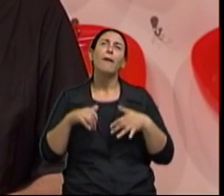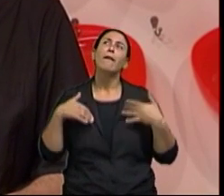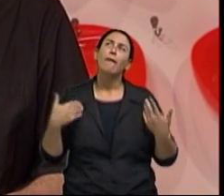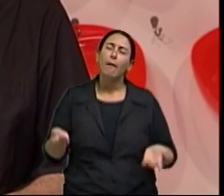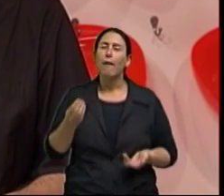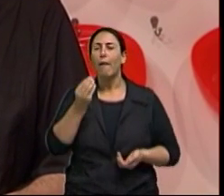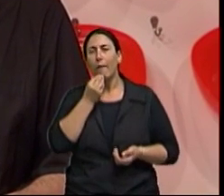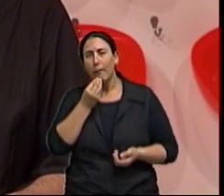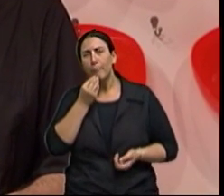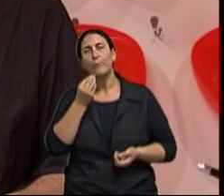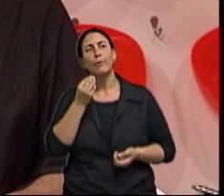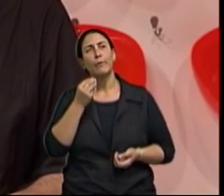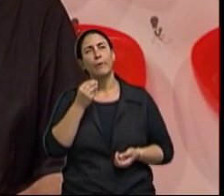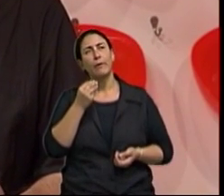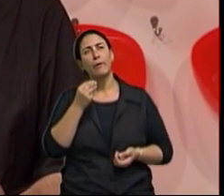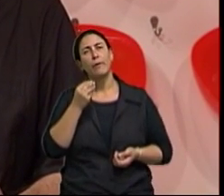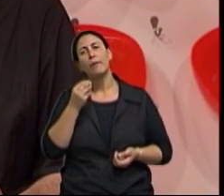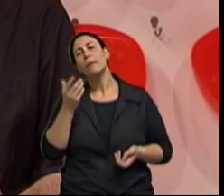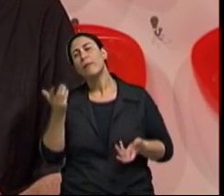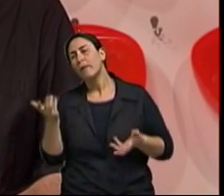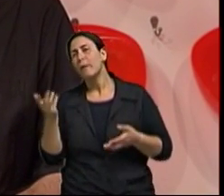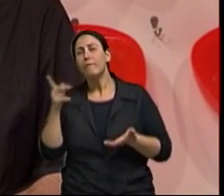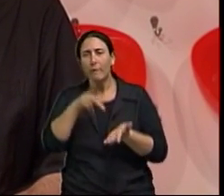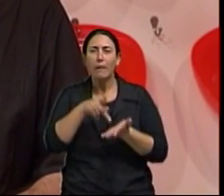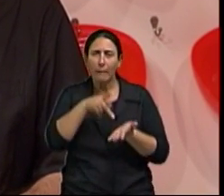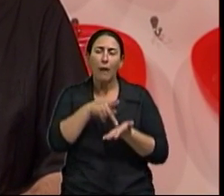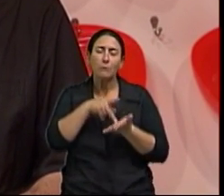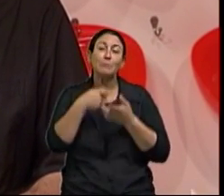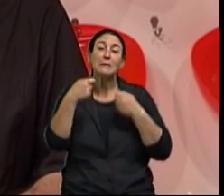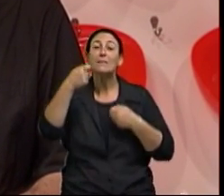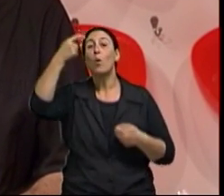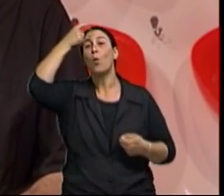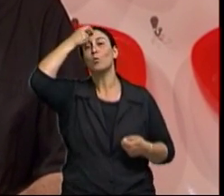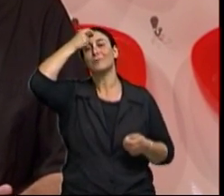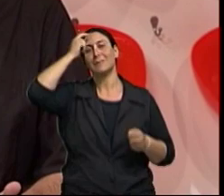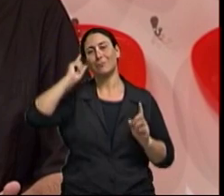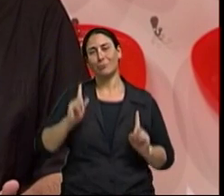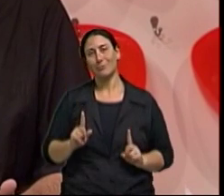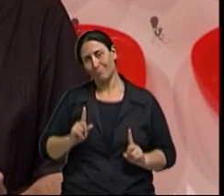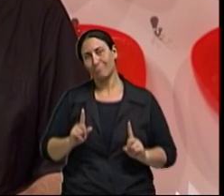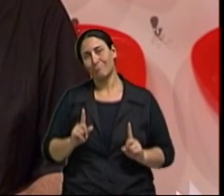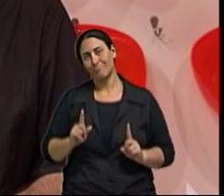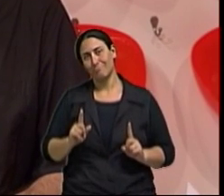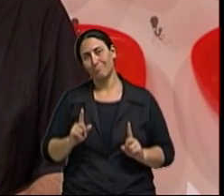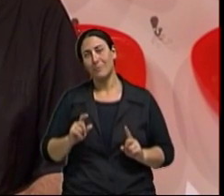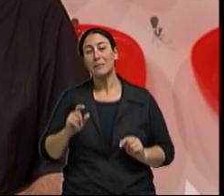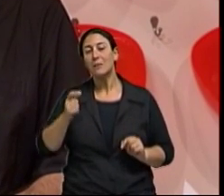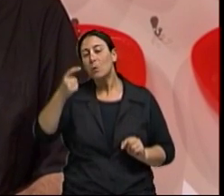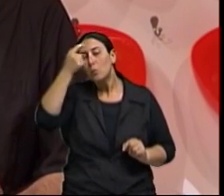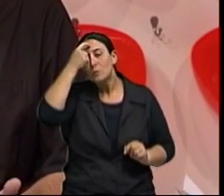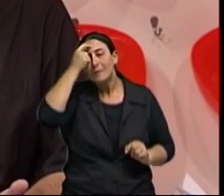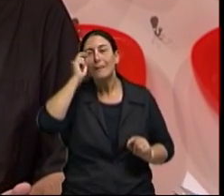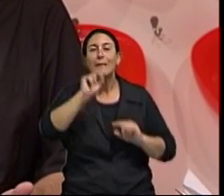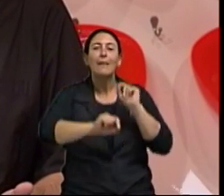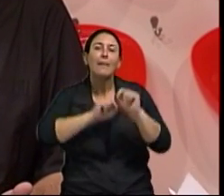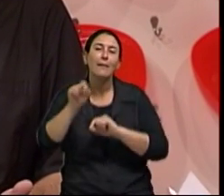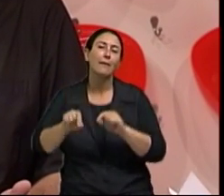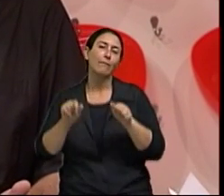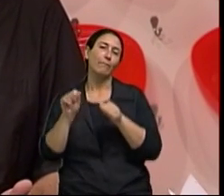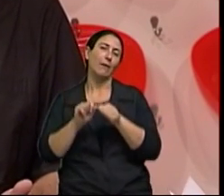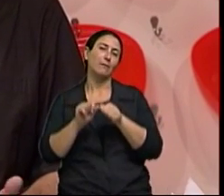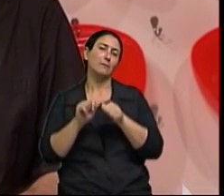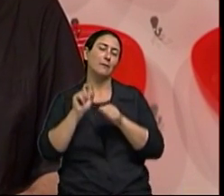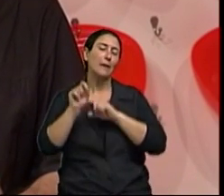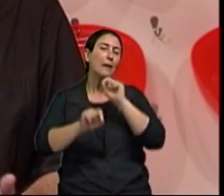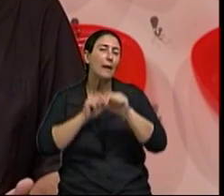que isso também precisa de uma conscientização de quem tem a tomada de decisão,